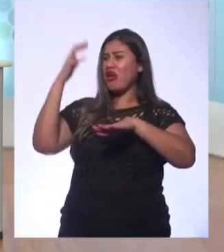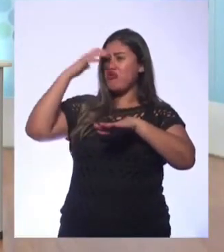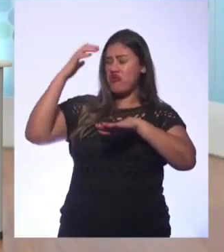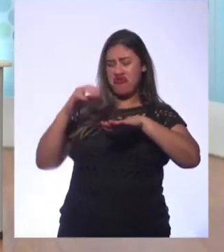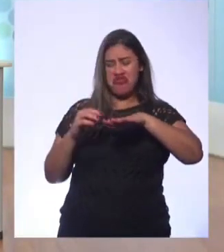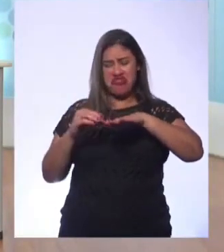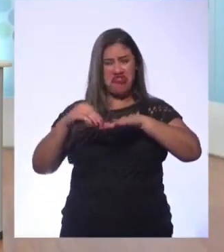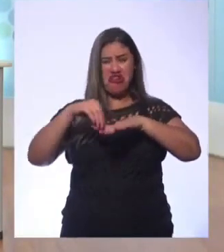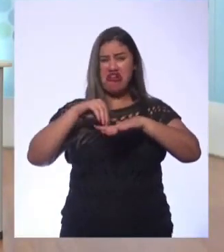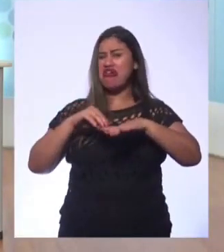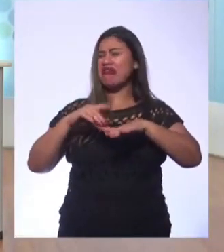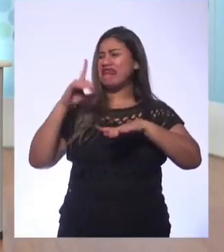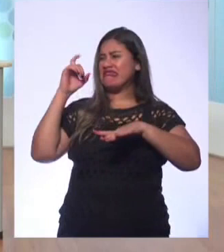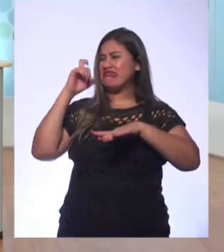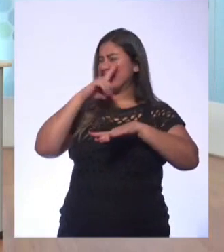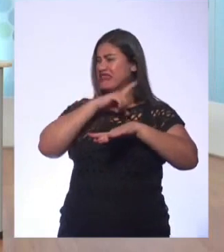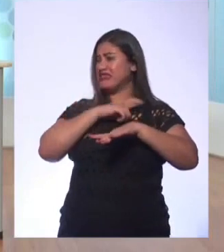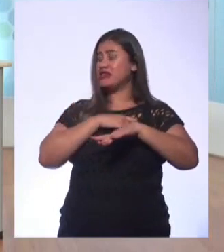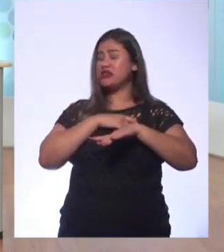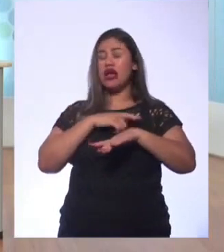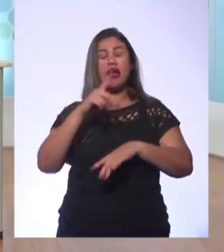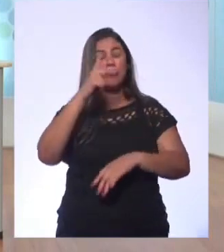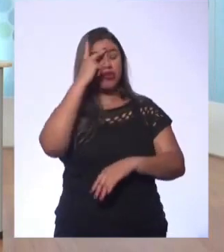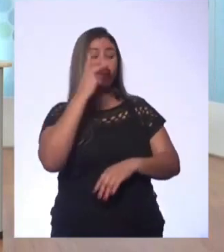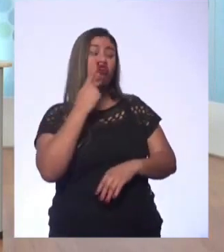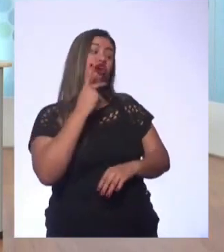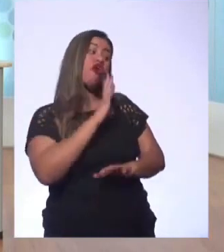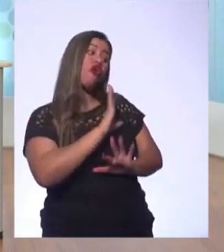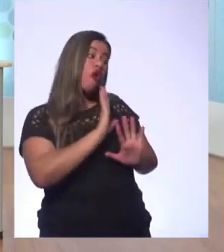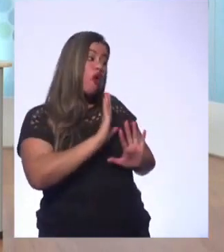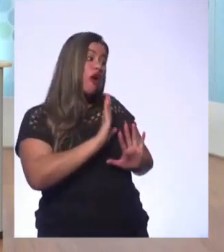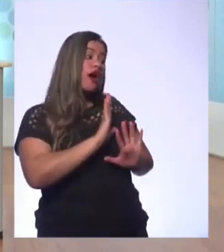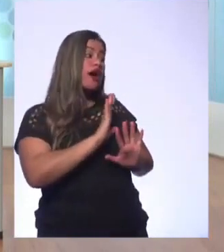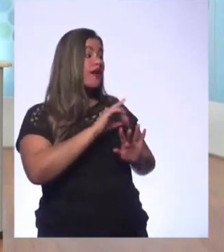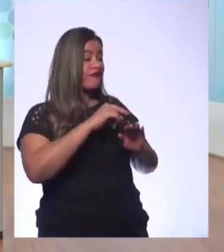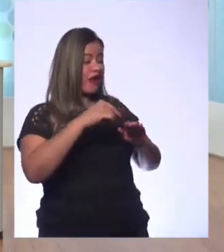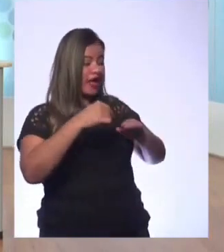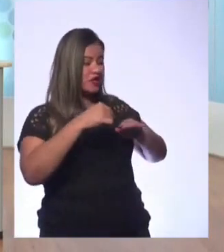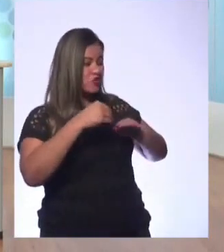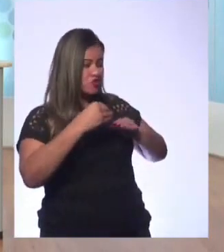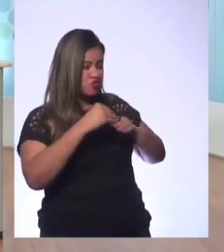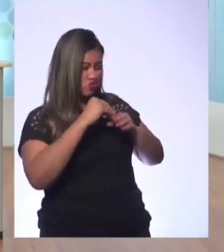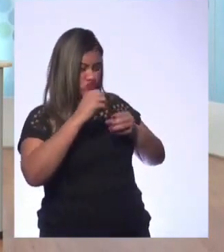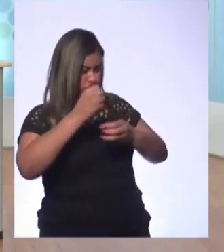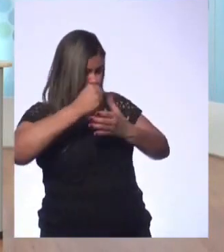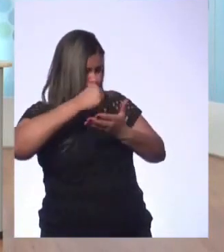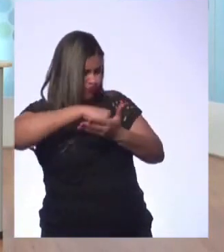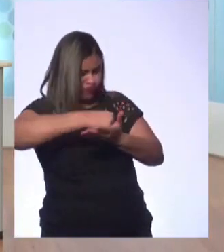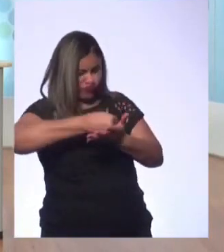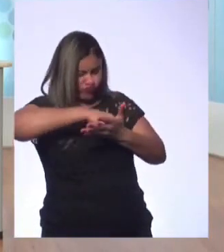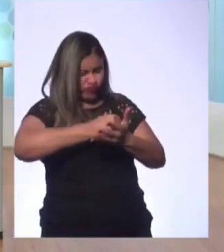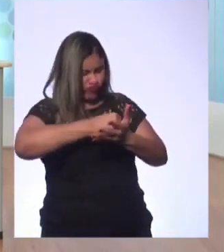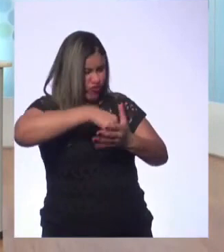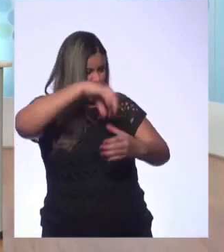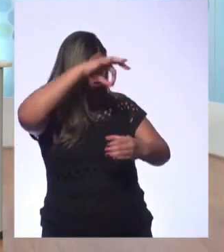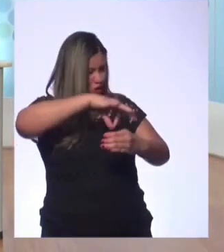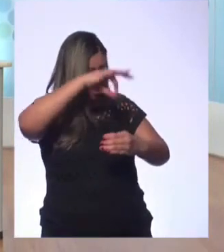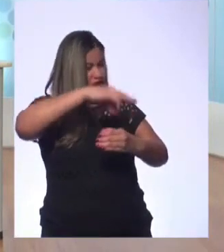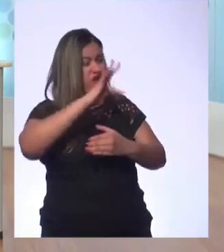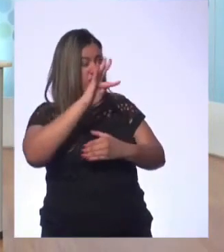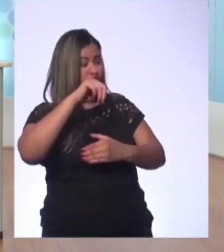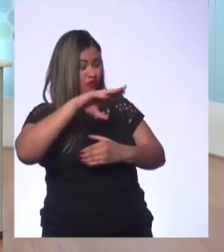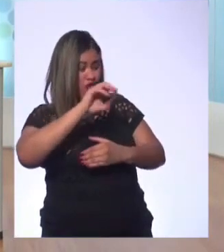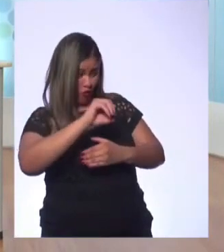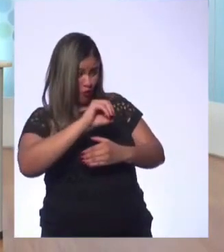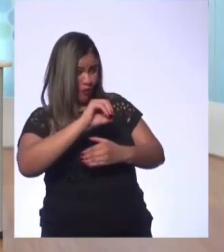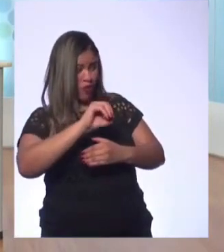e está difícil de sair esse funguinho. Aí a pessoa chega para a senhora e fala assim, olha, a senhora faz uma infusãozinha com chá de fumo.